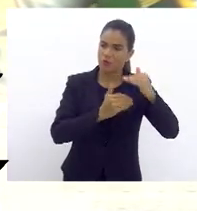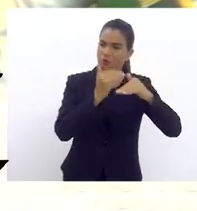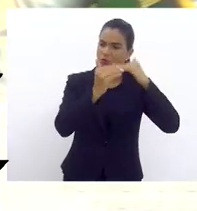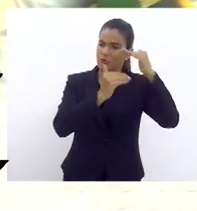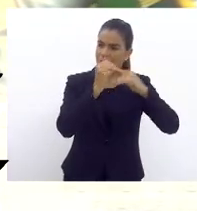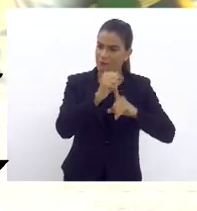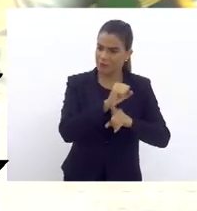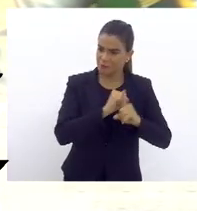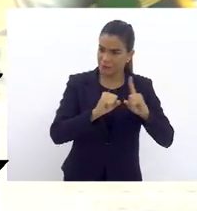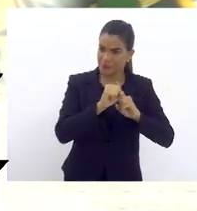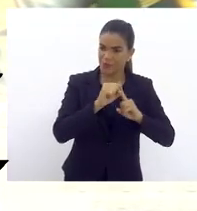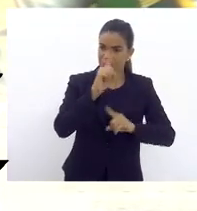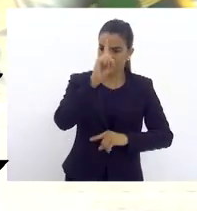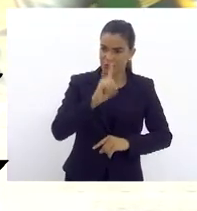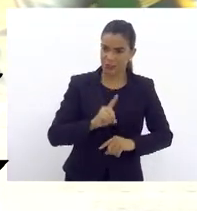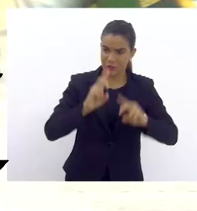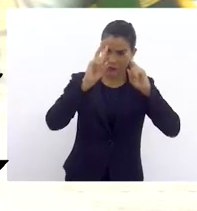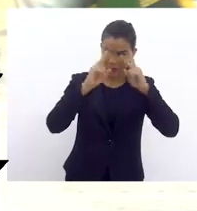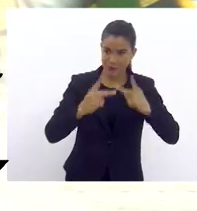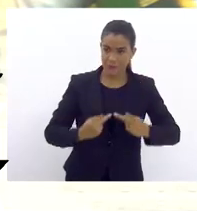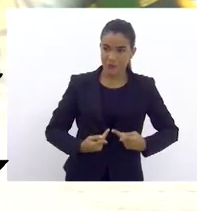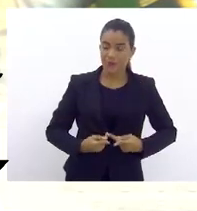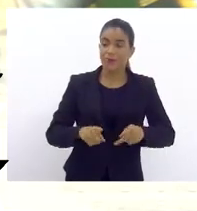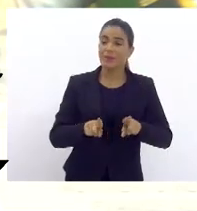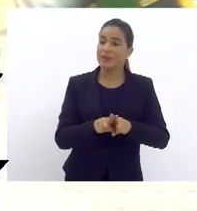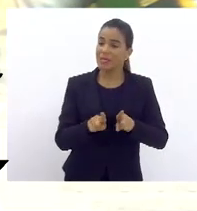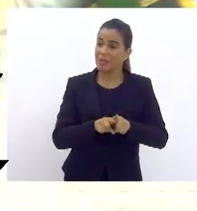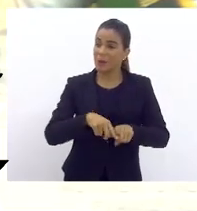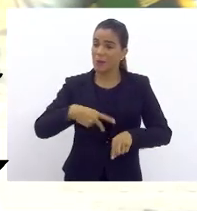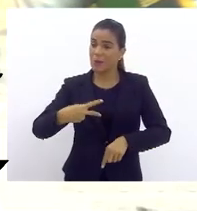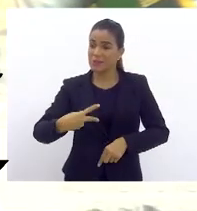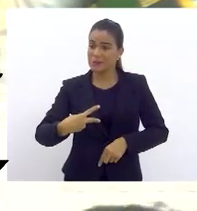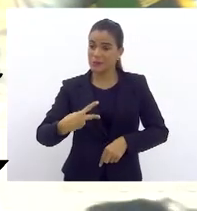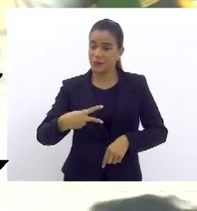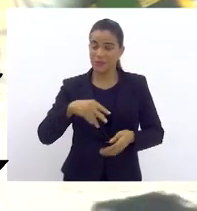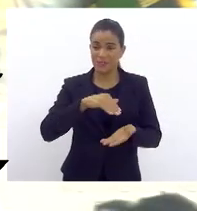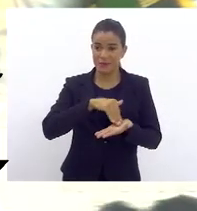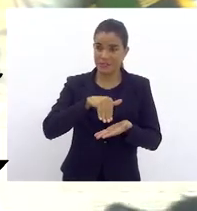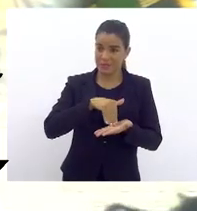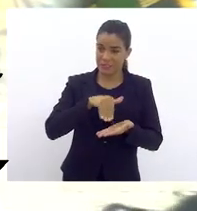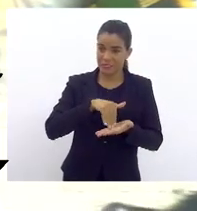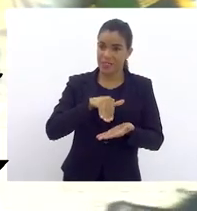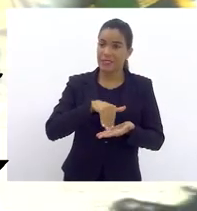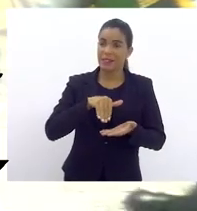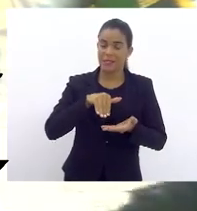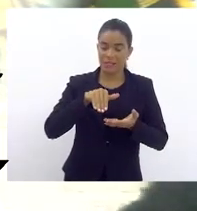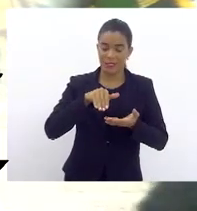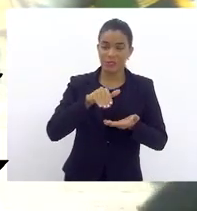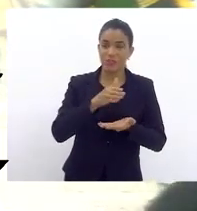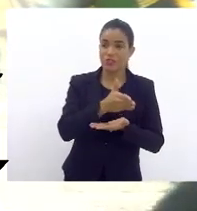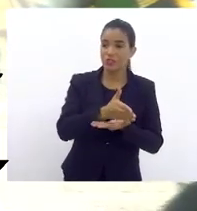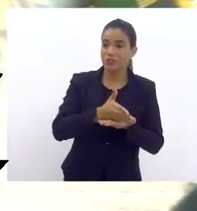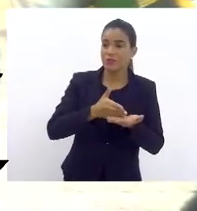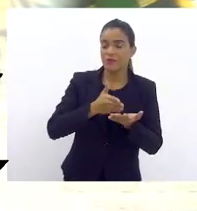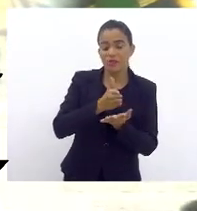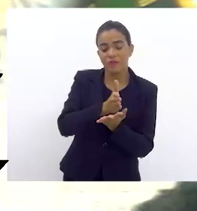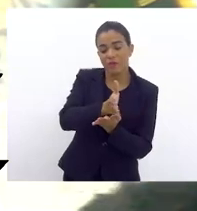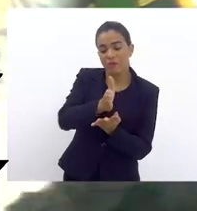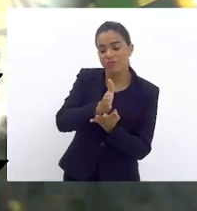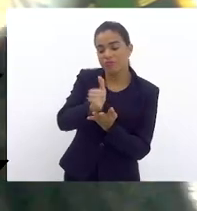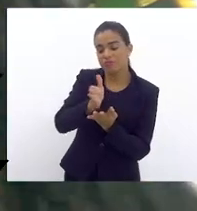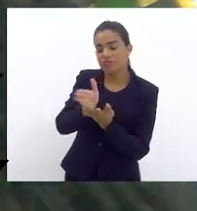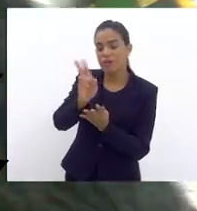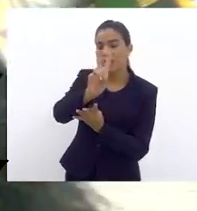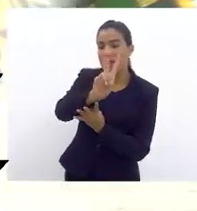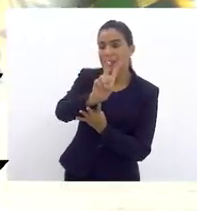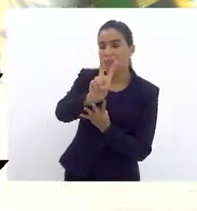Social e direitos humanos e uma subsecretaria de direitos humanos dividida em superintendências